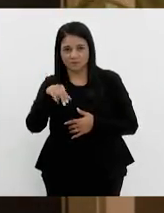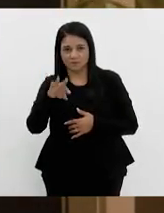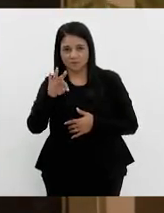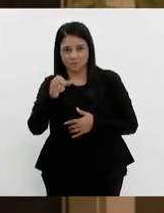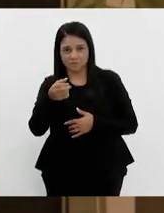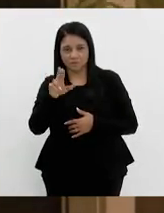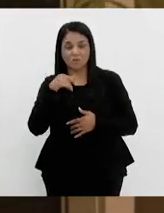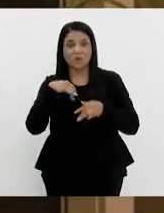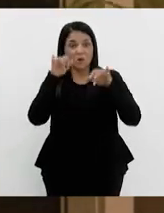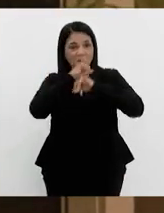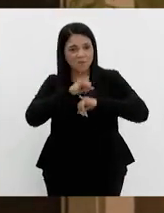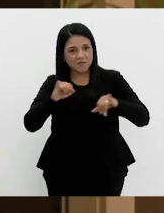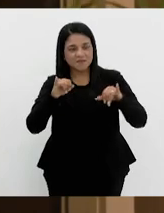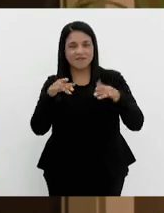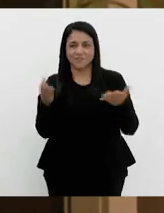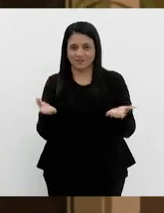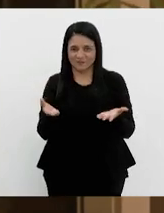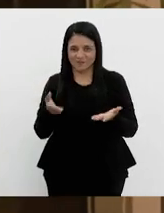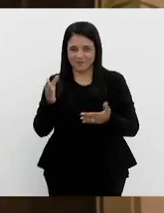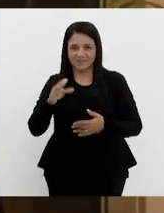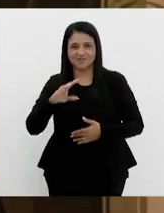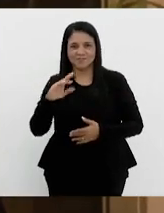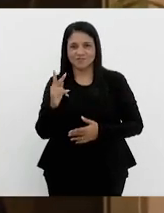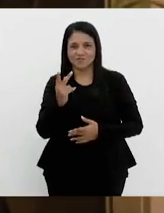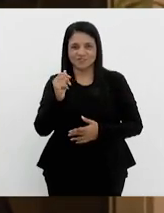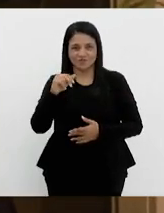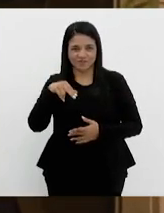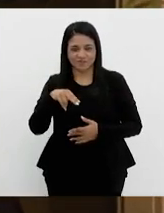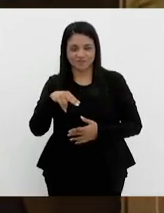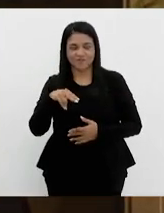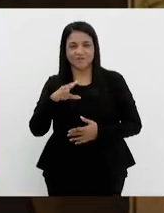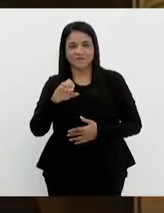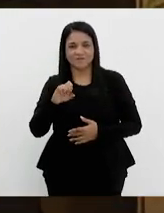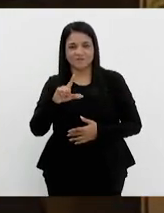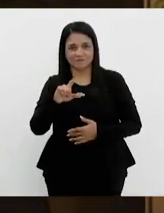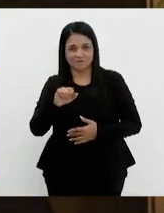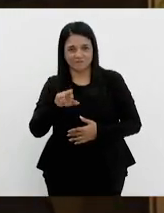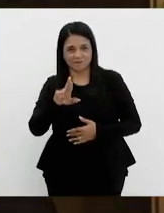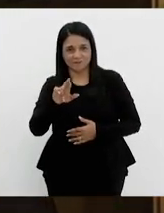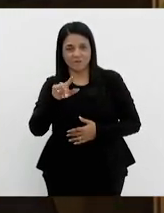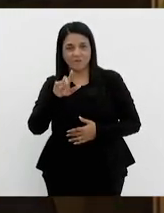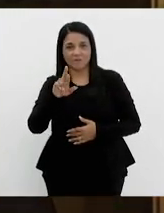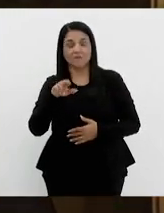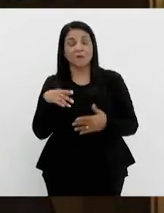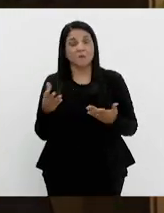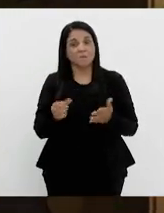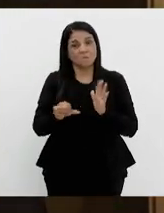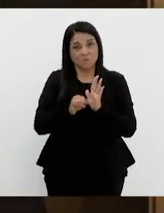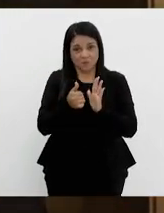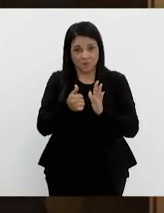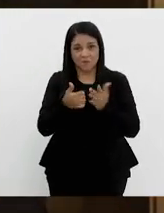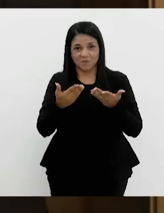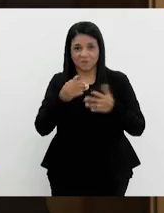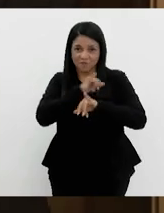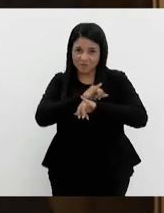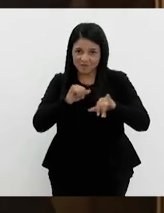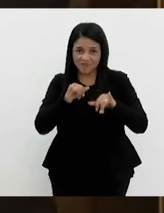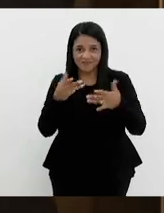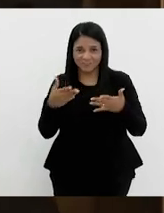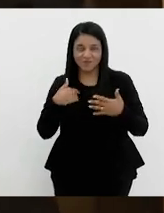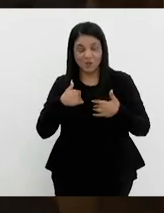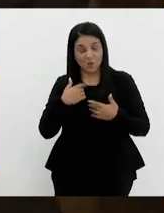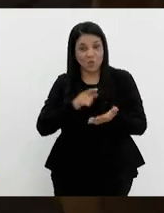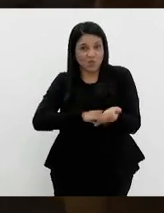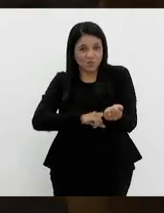favor eh Padre bom primeiro eu falei que eu ia tá muito